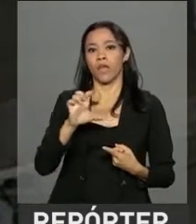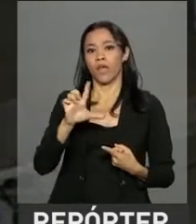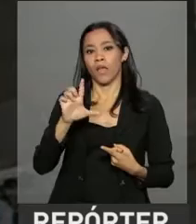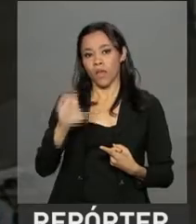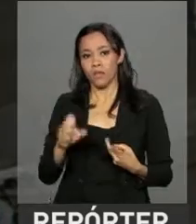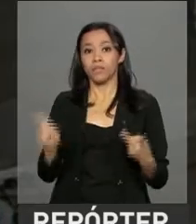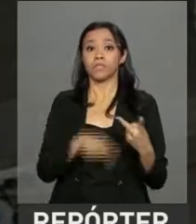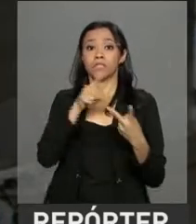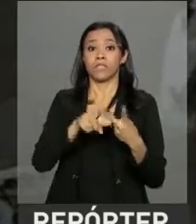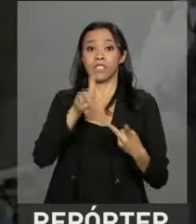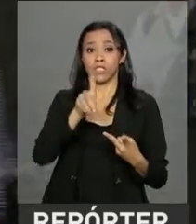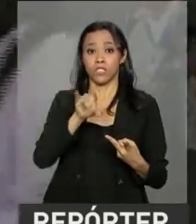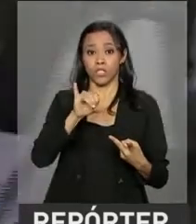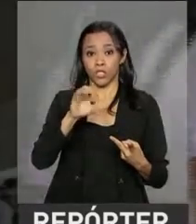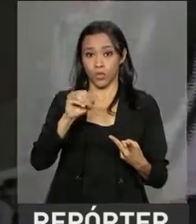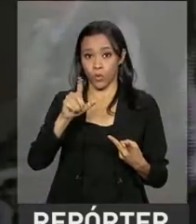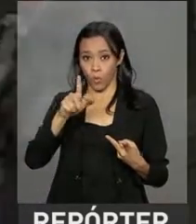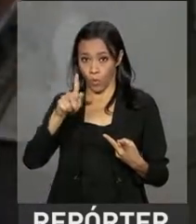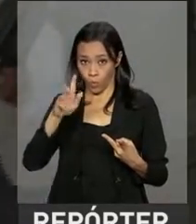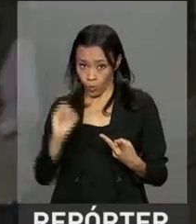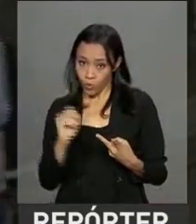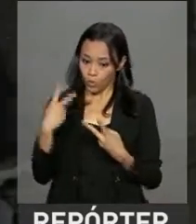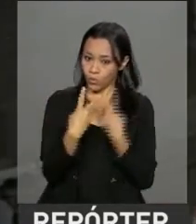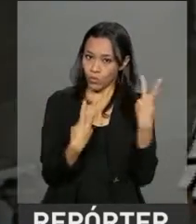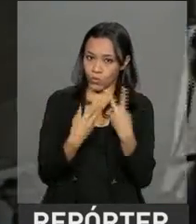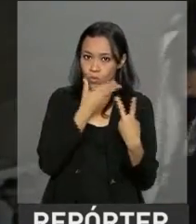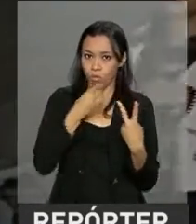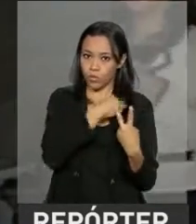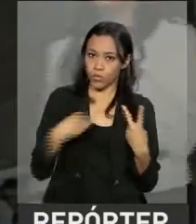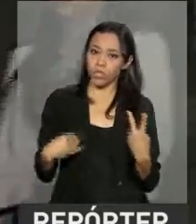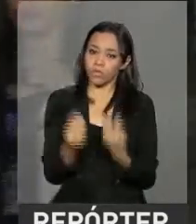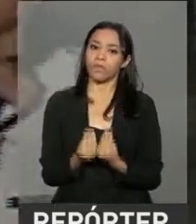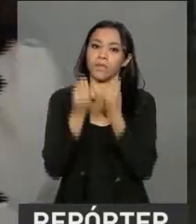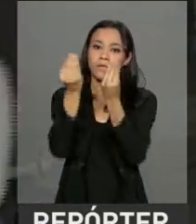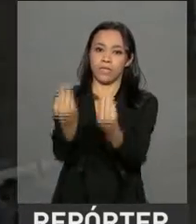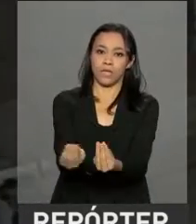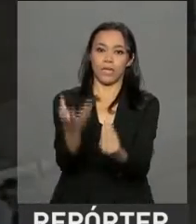Planejamento, Diogo Rezende, ao presidente do Senado, Renan Calheiros.